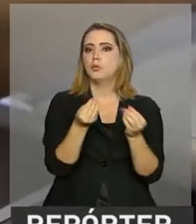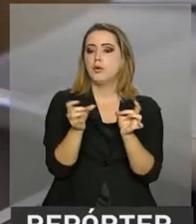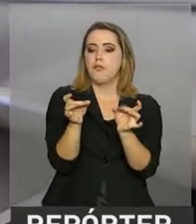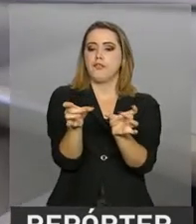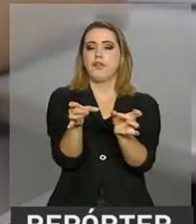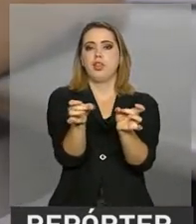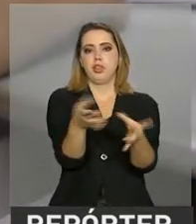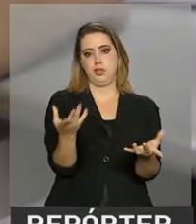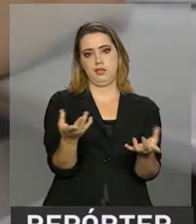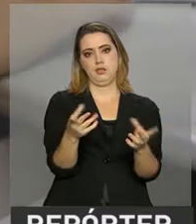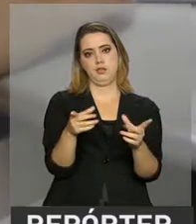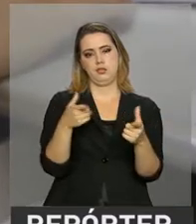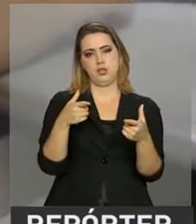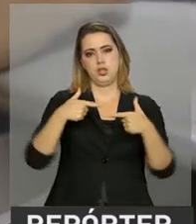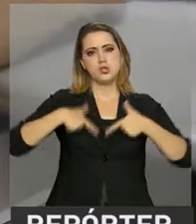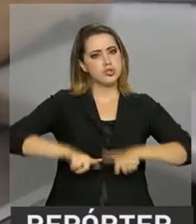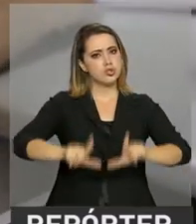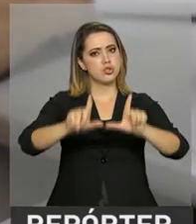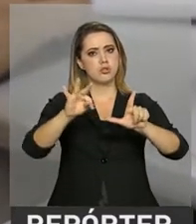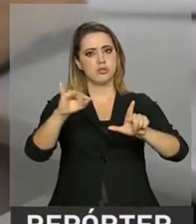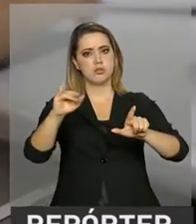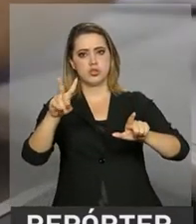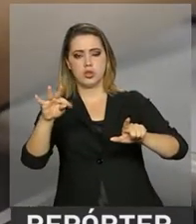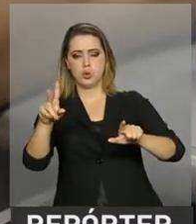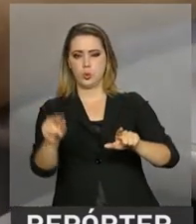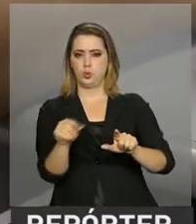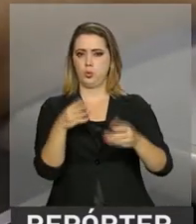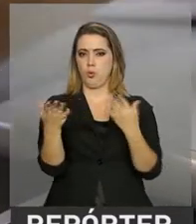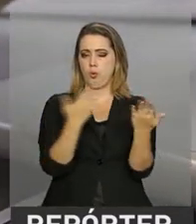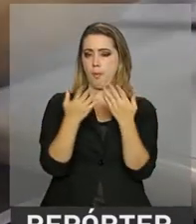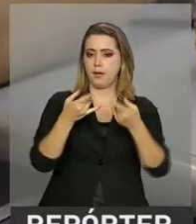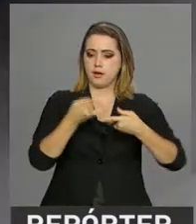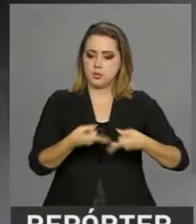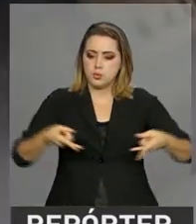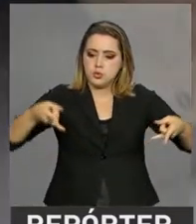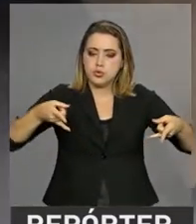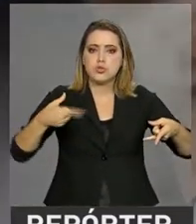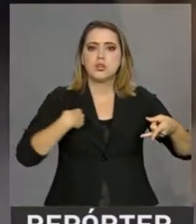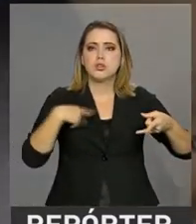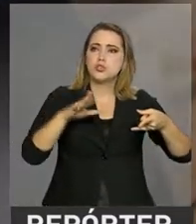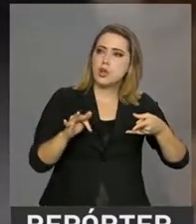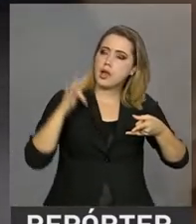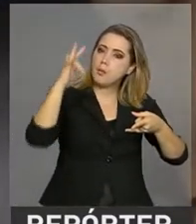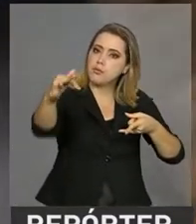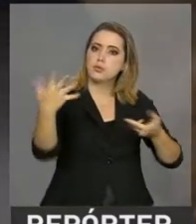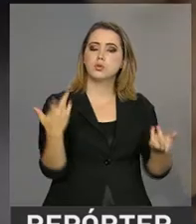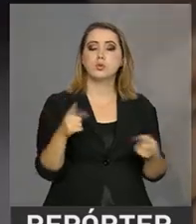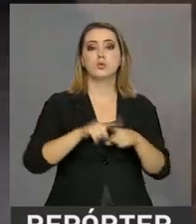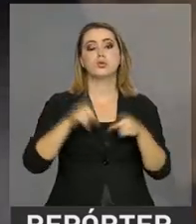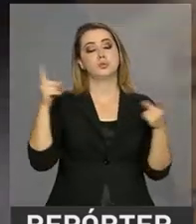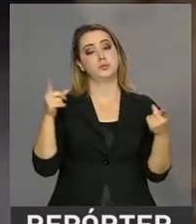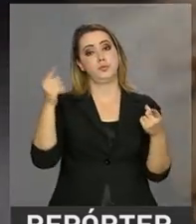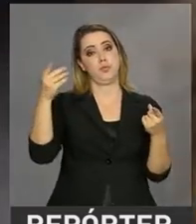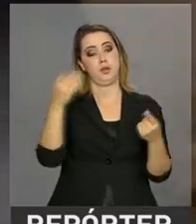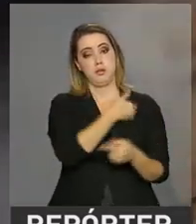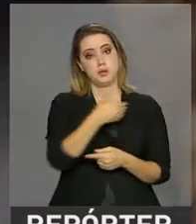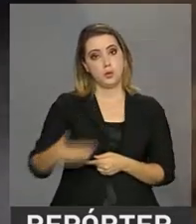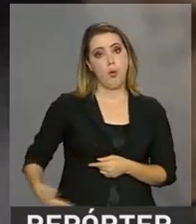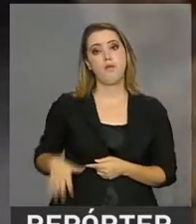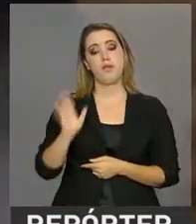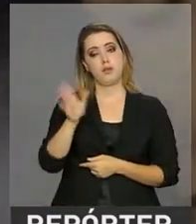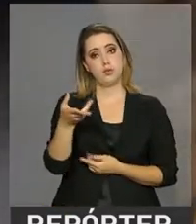funcionam como cheque pré-datado ou seja o desconto ocorre no futuro mas o governo leva a mercadoria na hora com uma